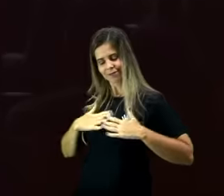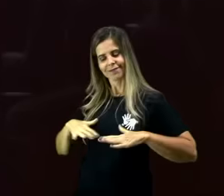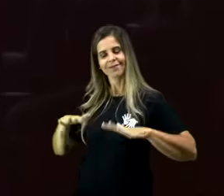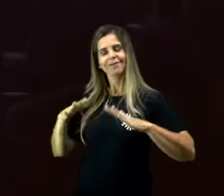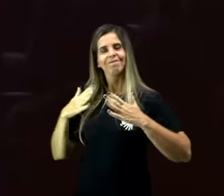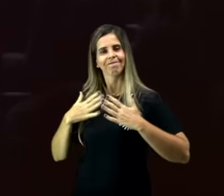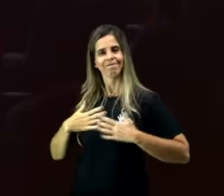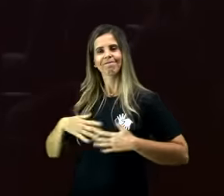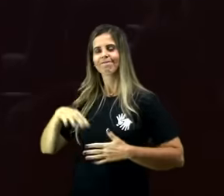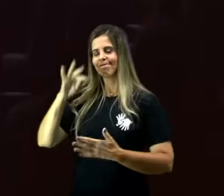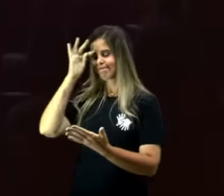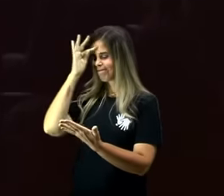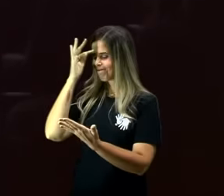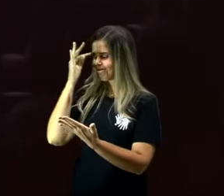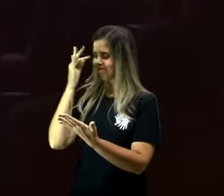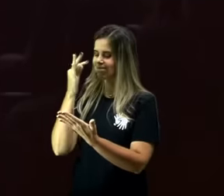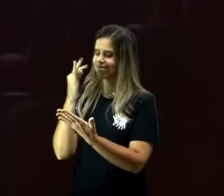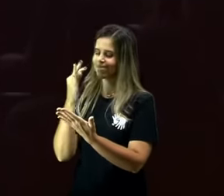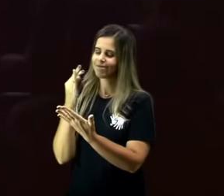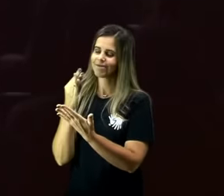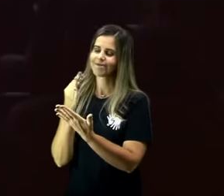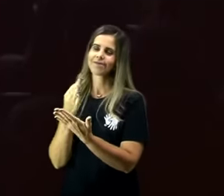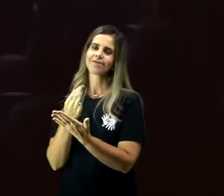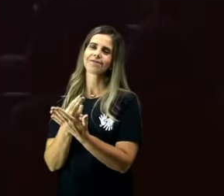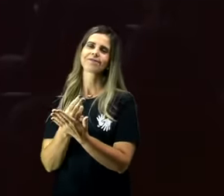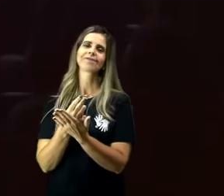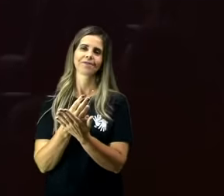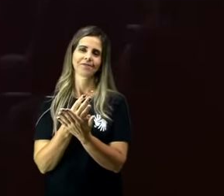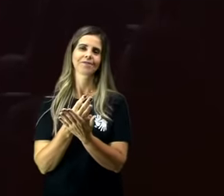Descansar nas ondas de um bravo.